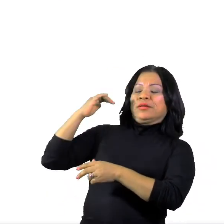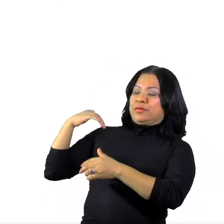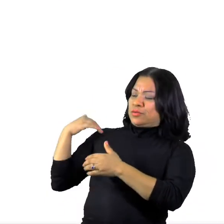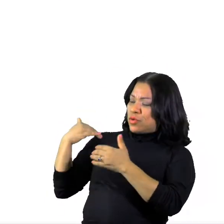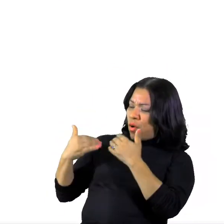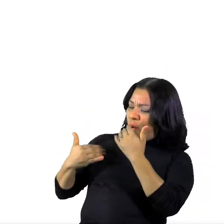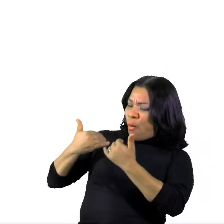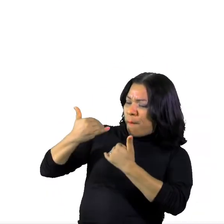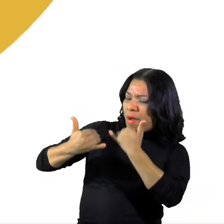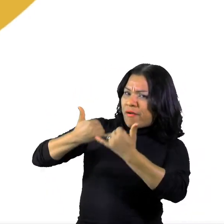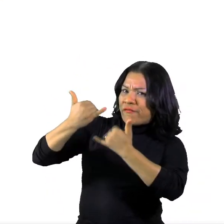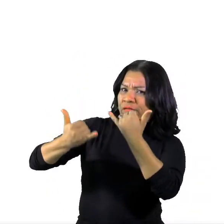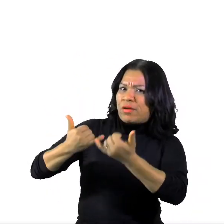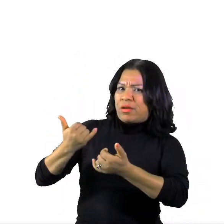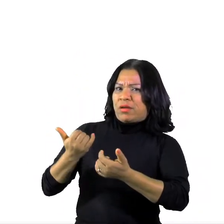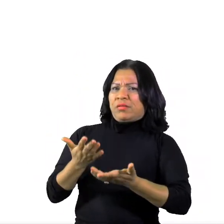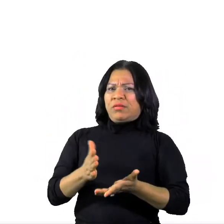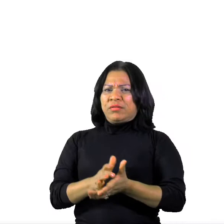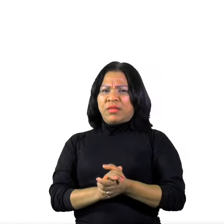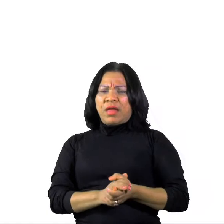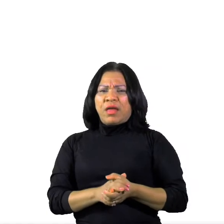metiam muito medo.